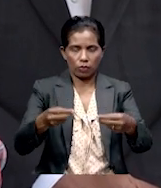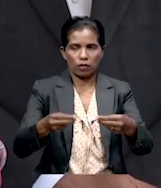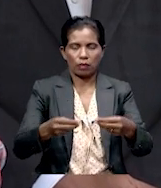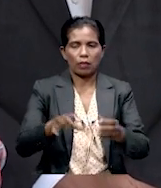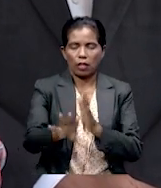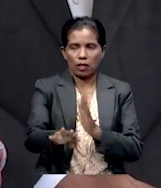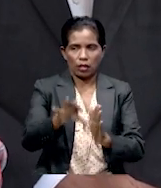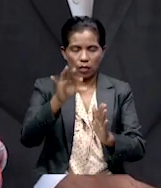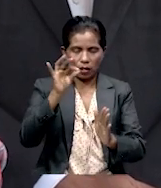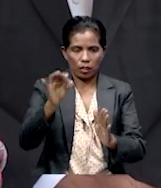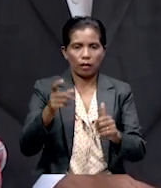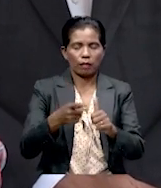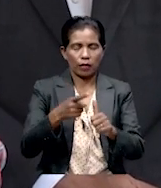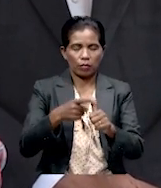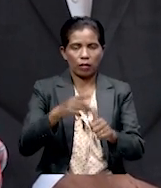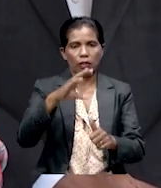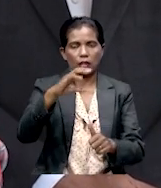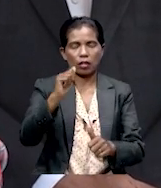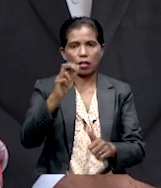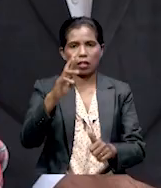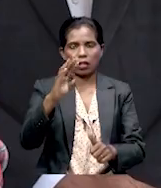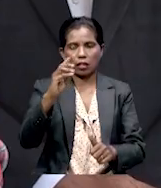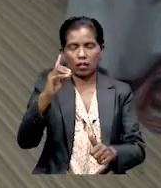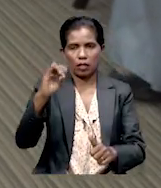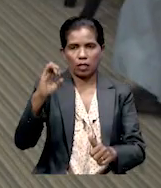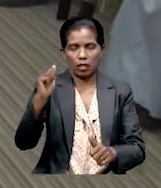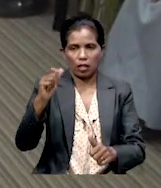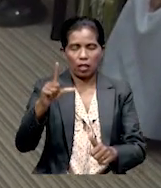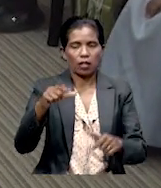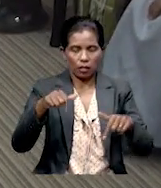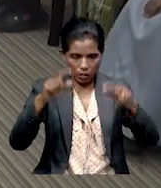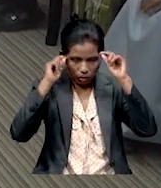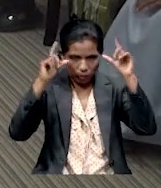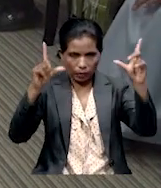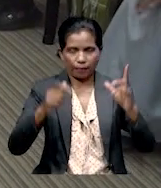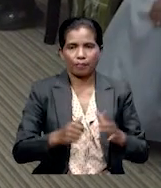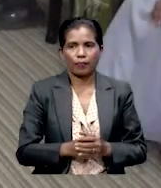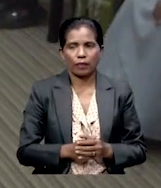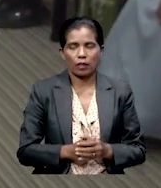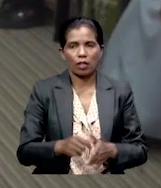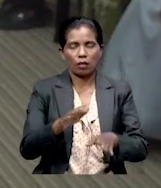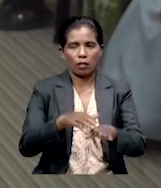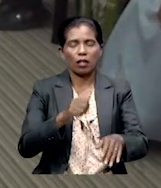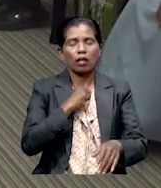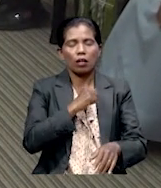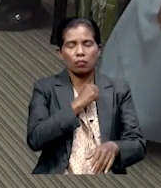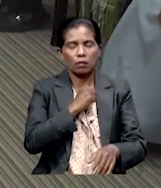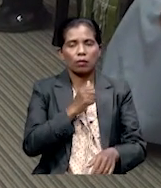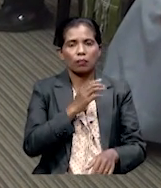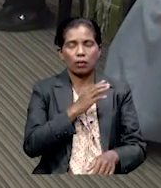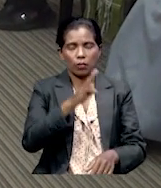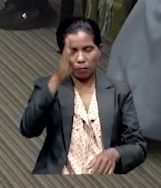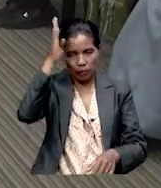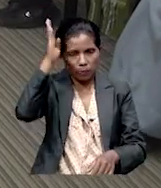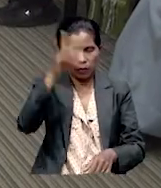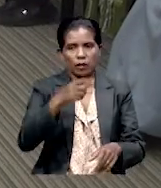belehili primeiro cardeal iha Timor. Comissão organizadora mo se convida ao Bispo Sira e a Timor Ocidental